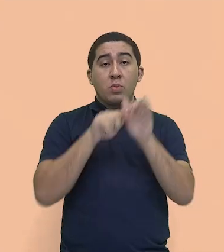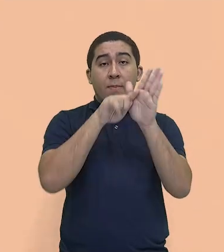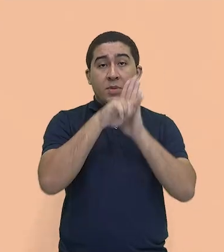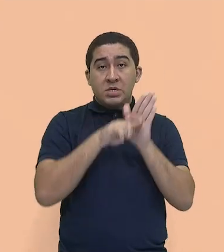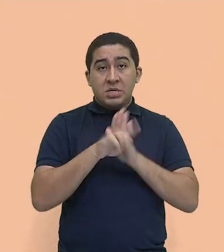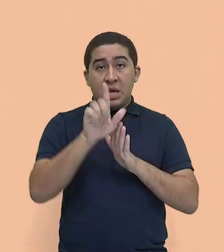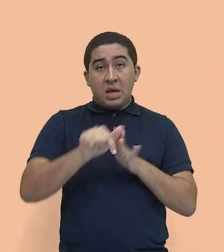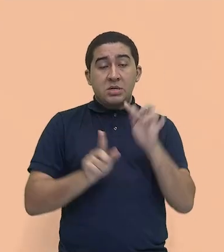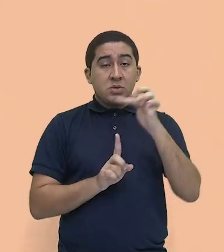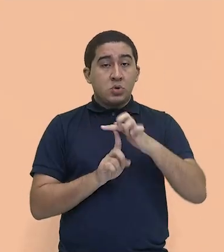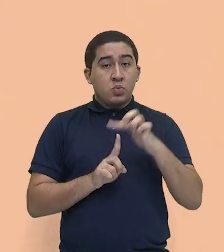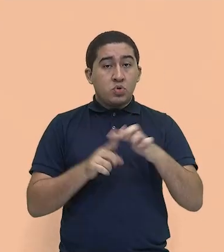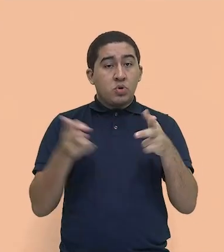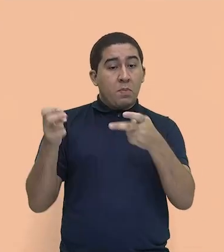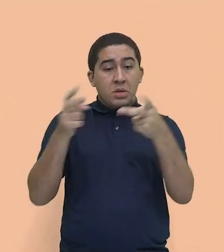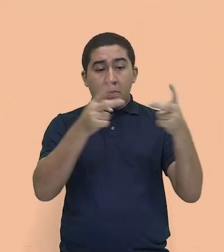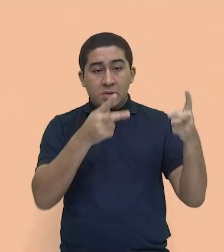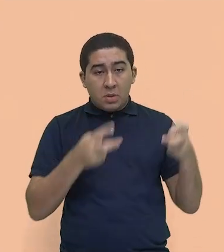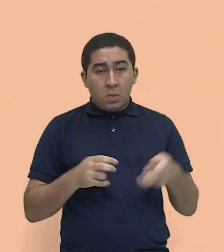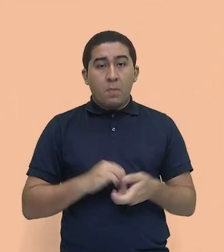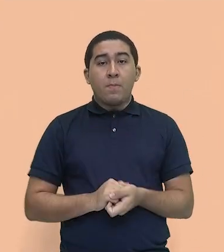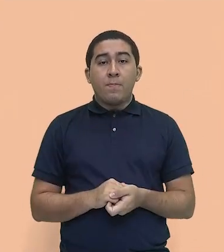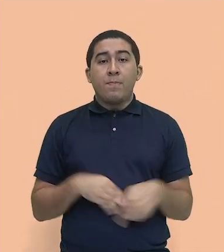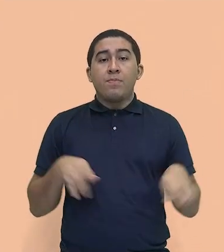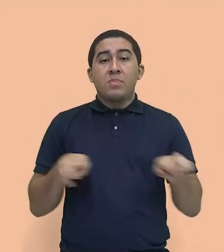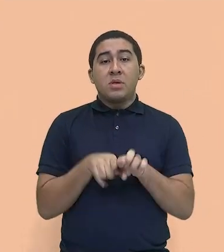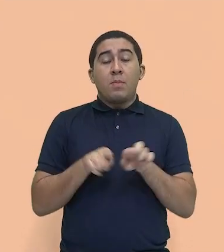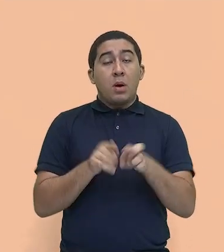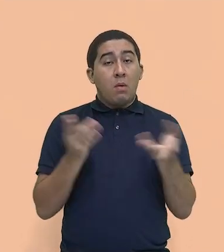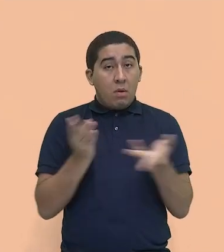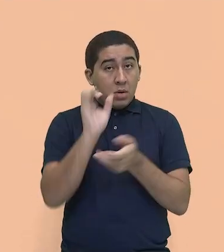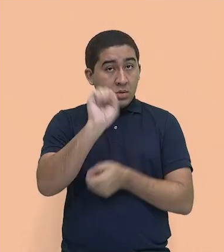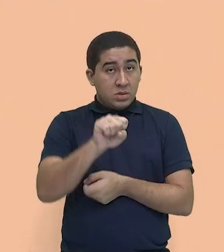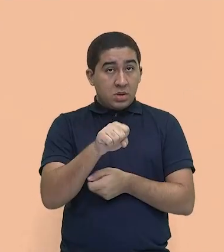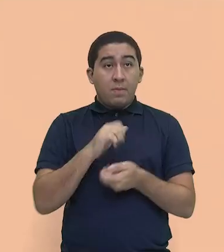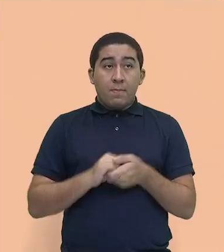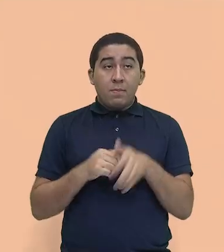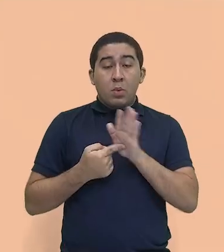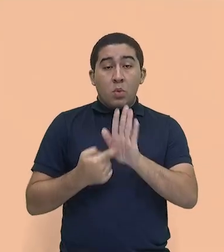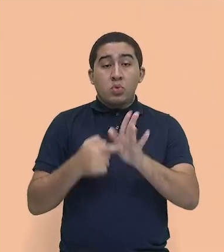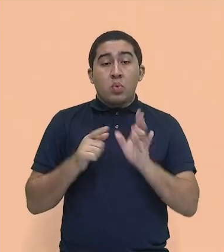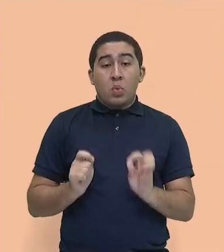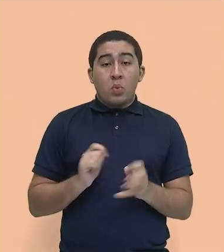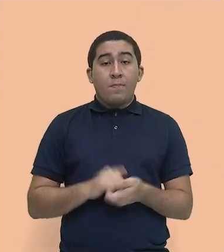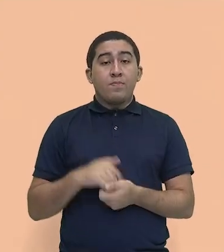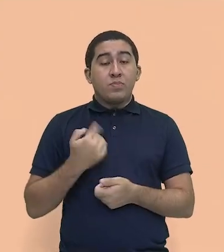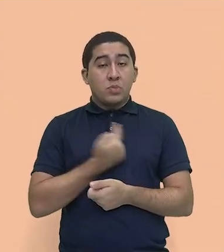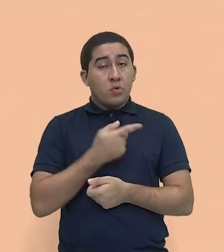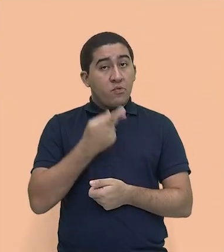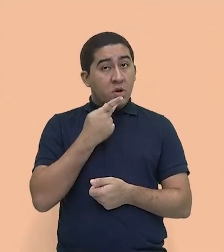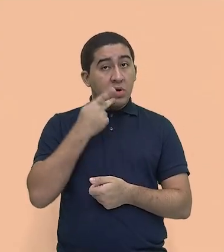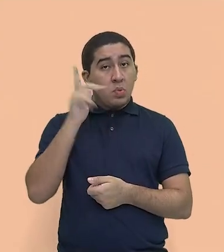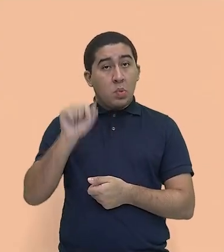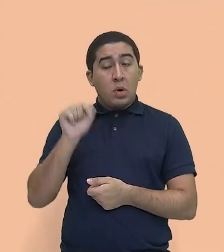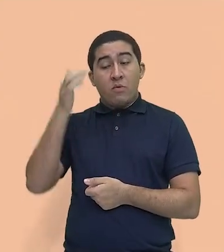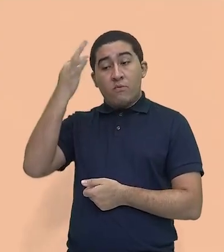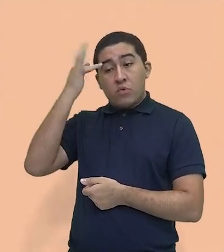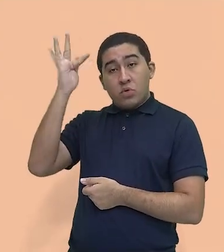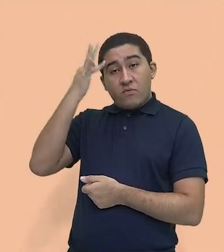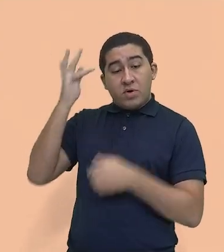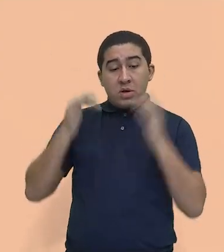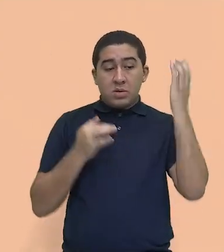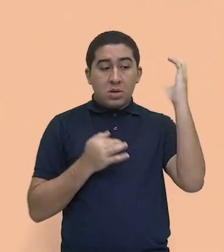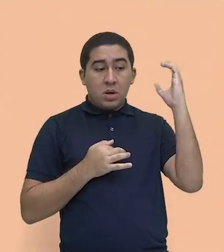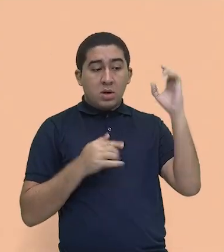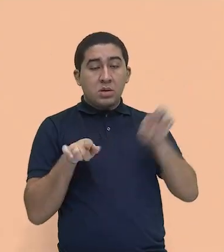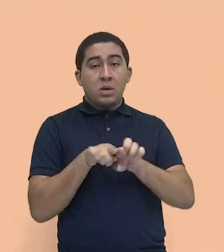esse tipo de observação, né? E aqui, agora sim, agora eu vou trazer, nós estamos falando de filosofia da ciência, eu vou trazer